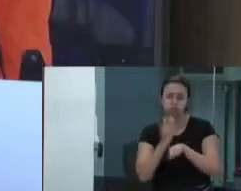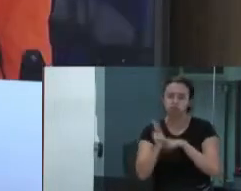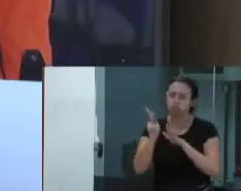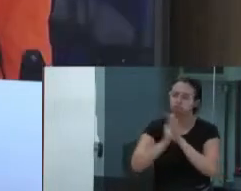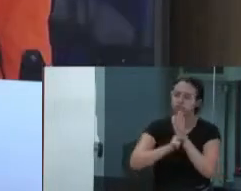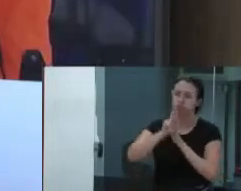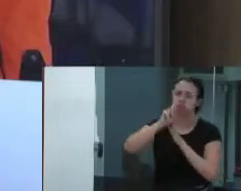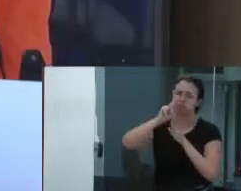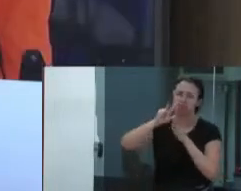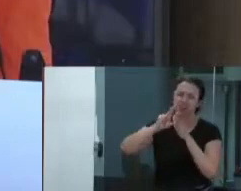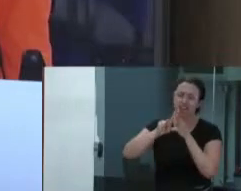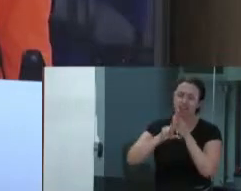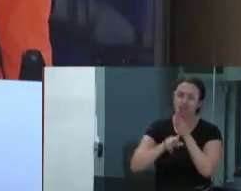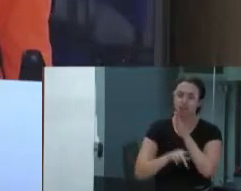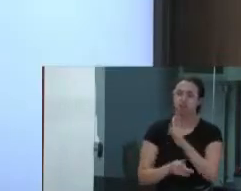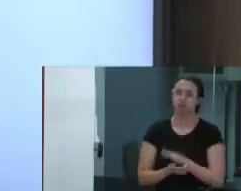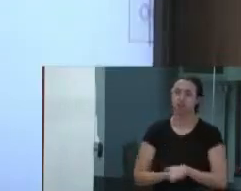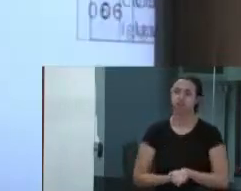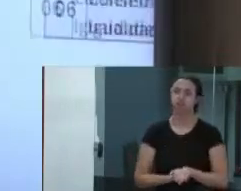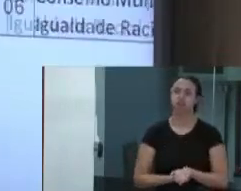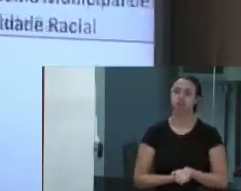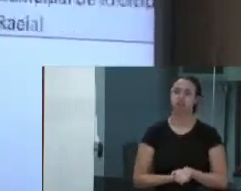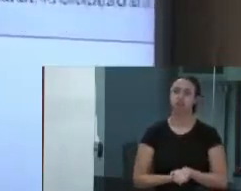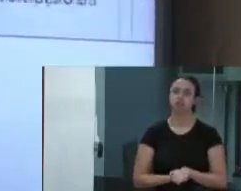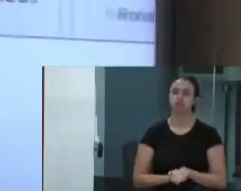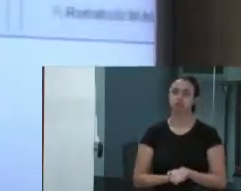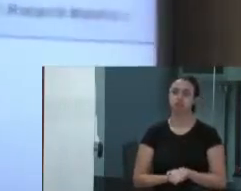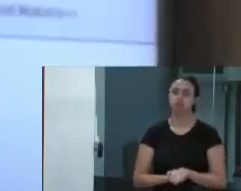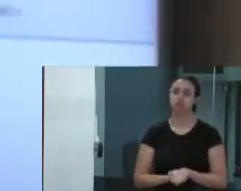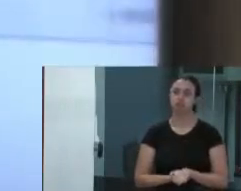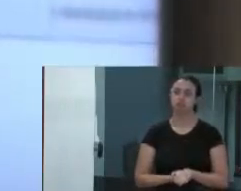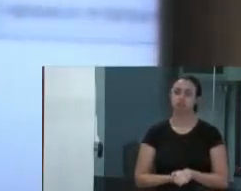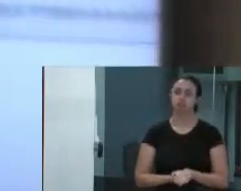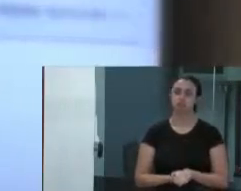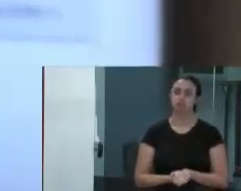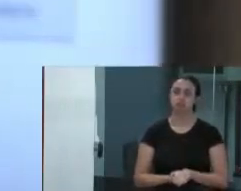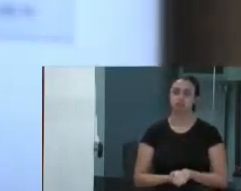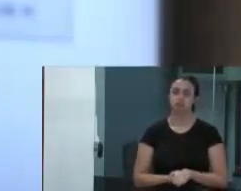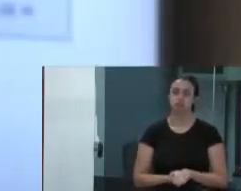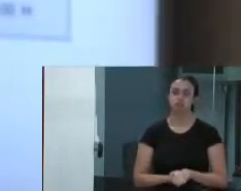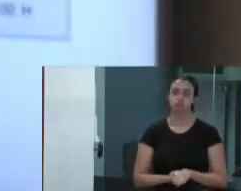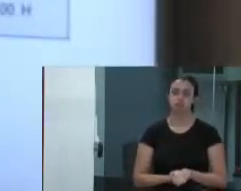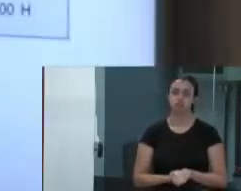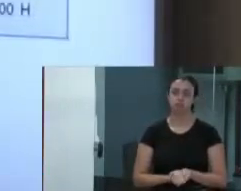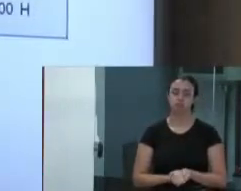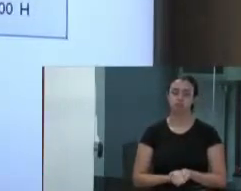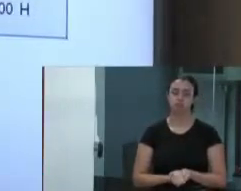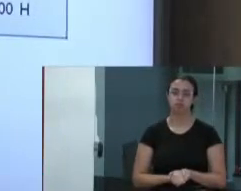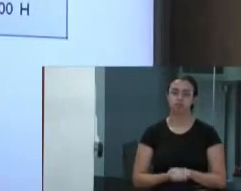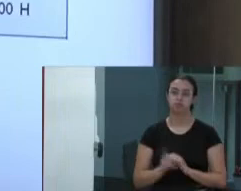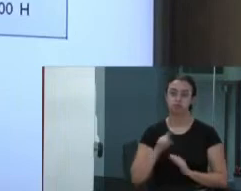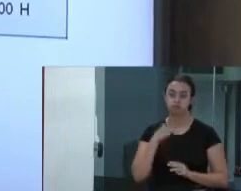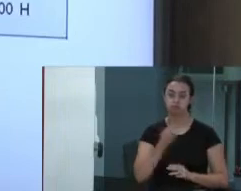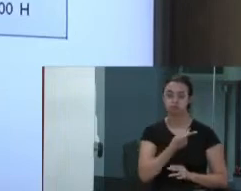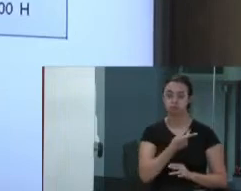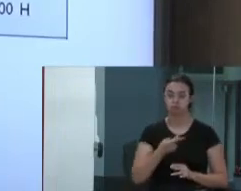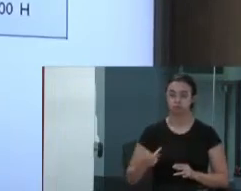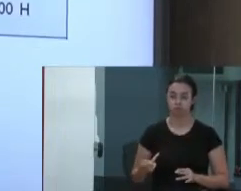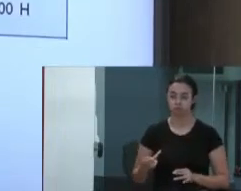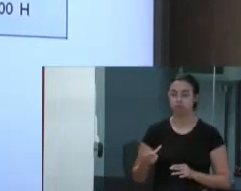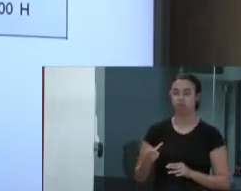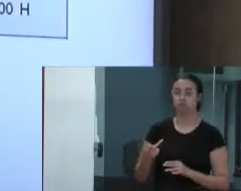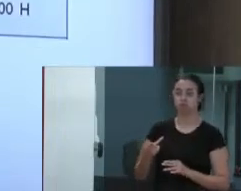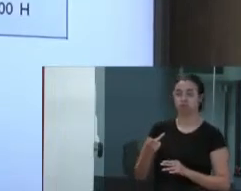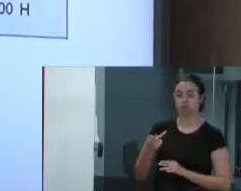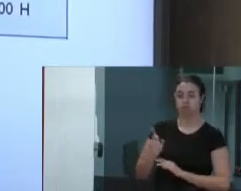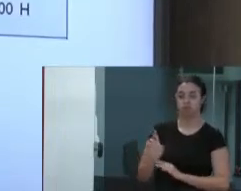retomadas. E aí a gente tem os representantes mais assíduos. Né, os nossos presidentes dos